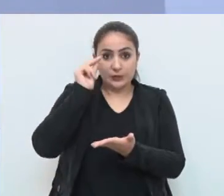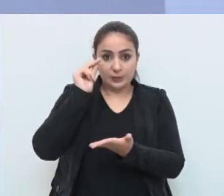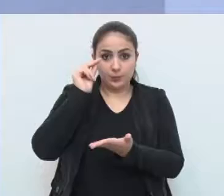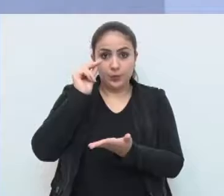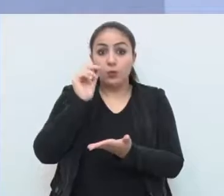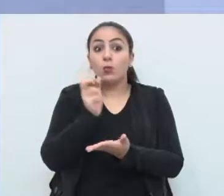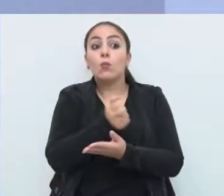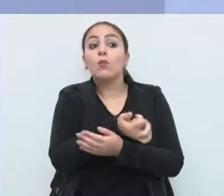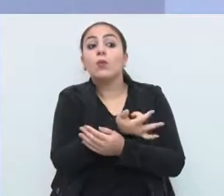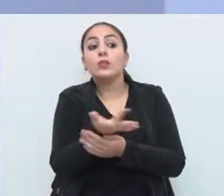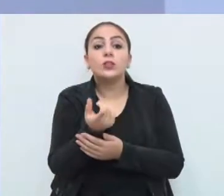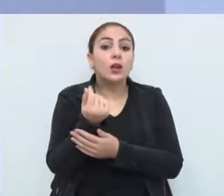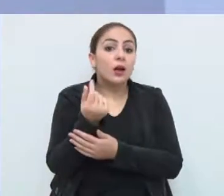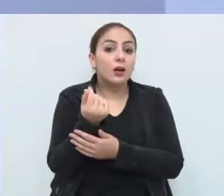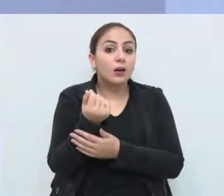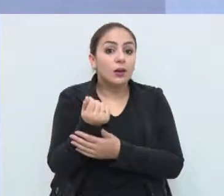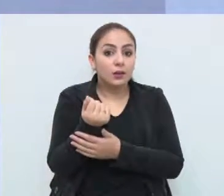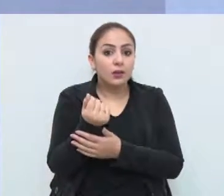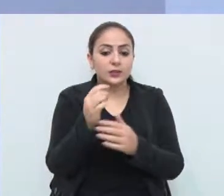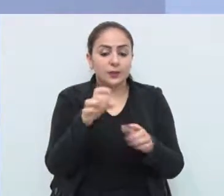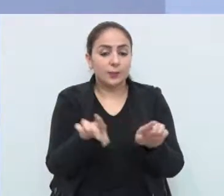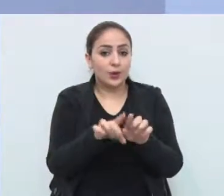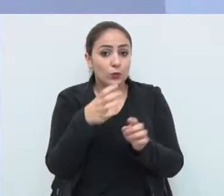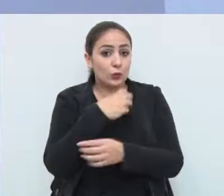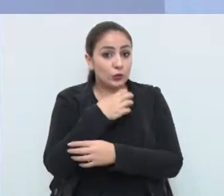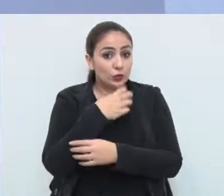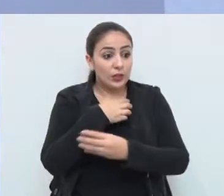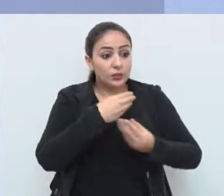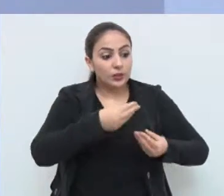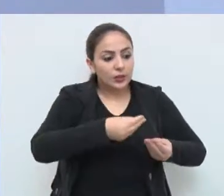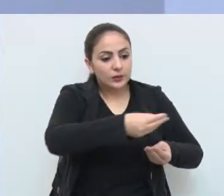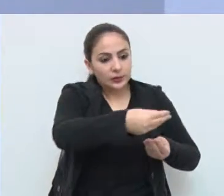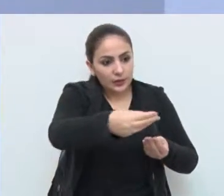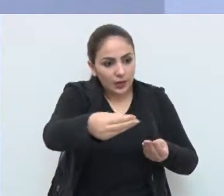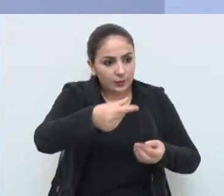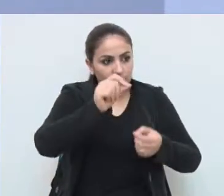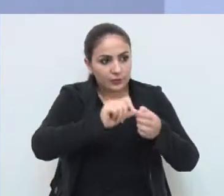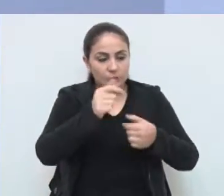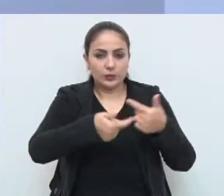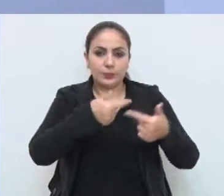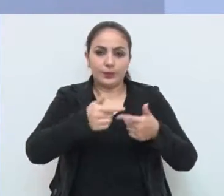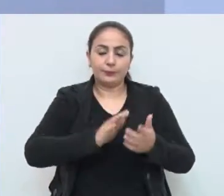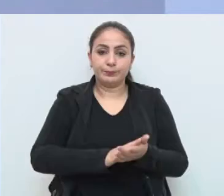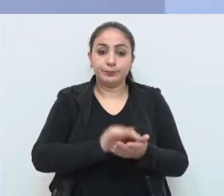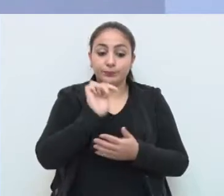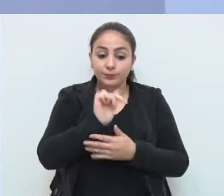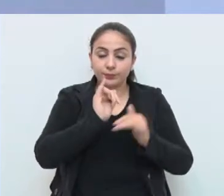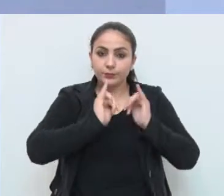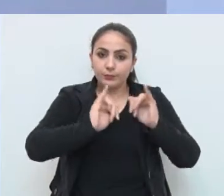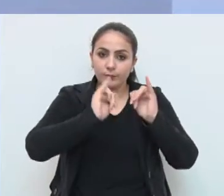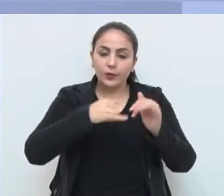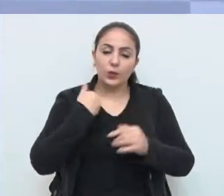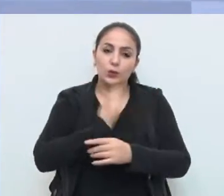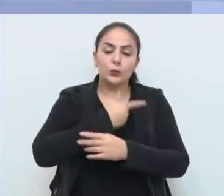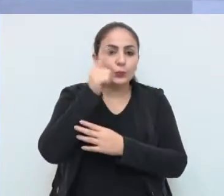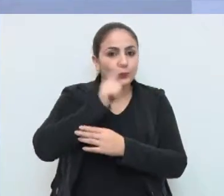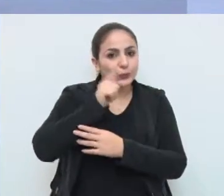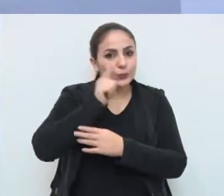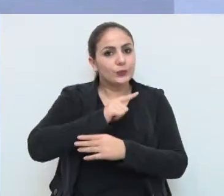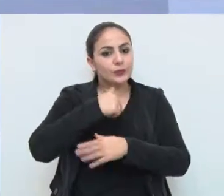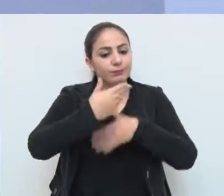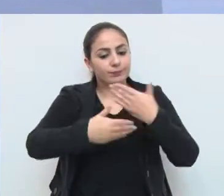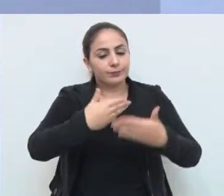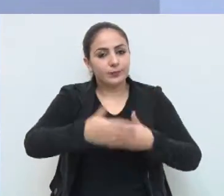governo do estado, a quantidade desses recursos e a forma que eles são distribuídos para a prestação do serviço. Com essas informações nós poderemos dar um